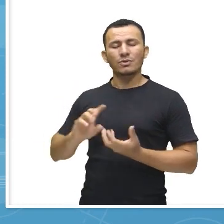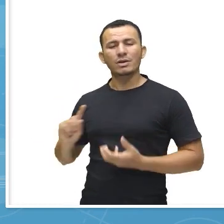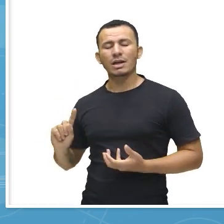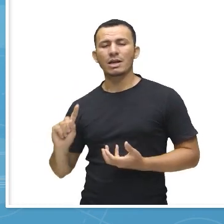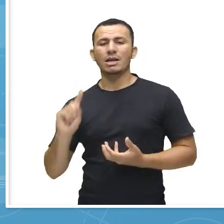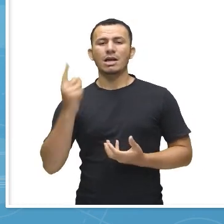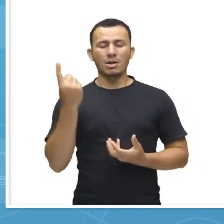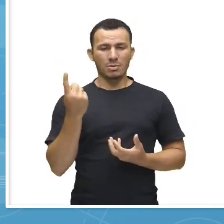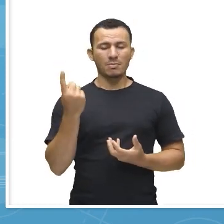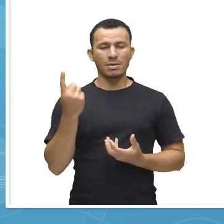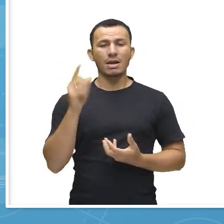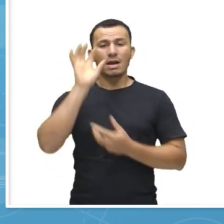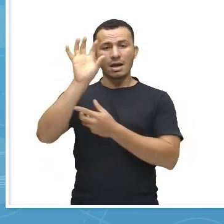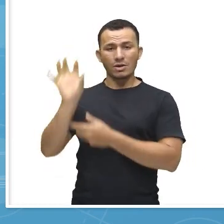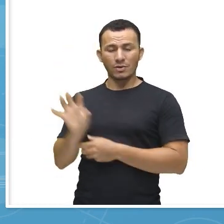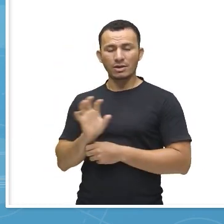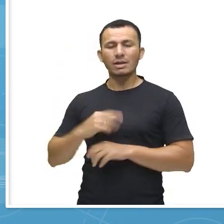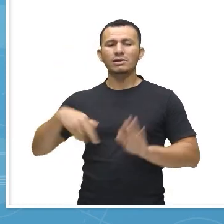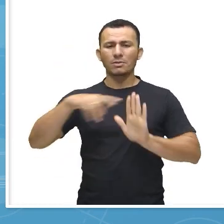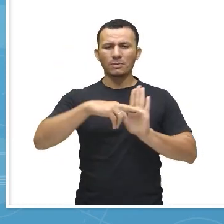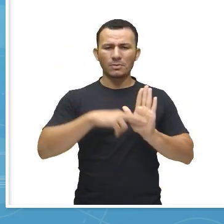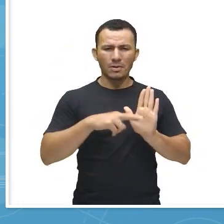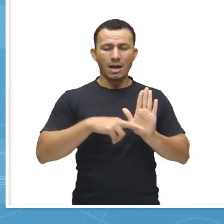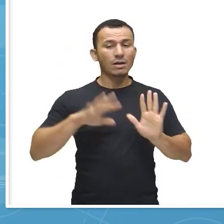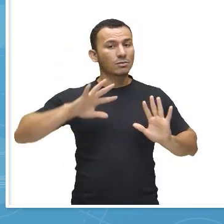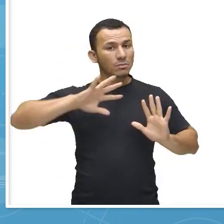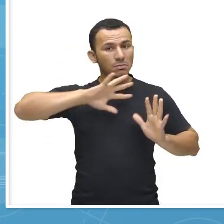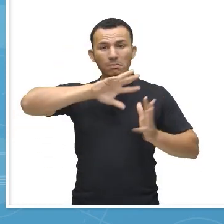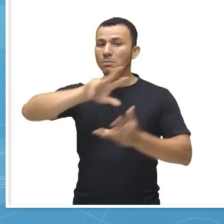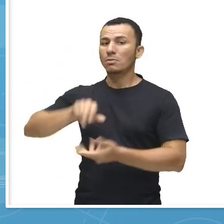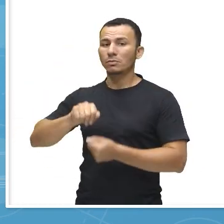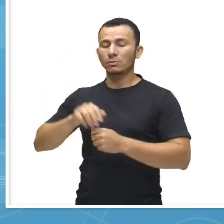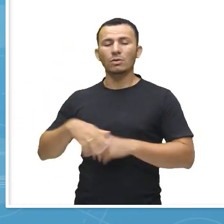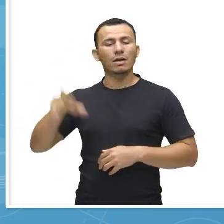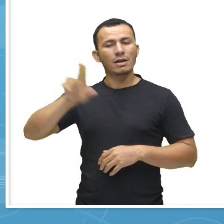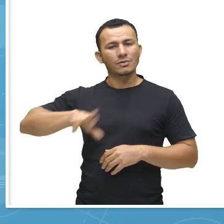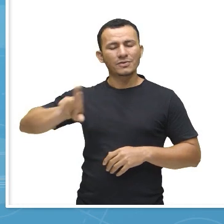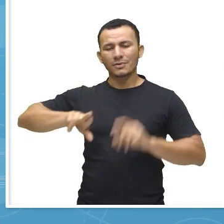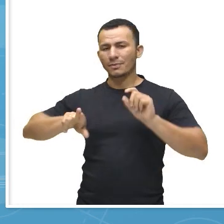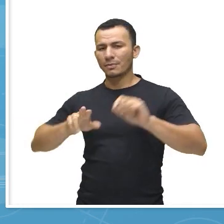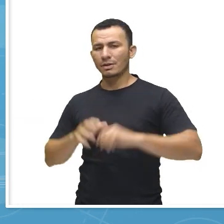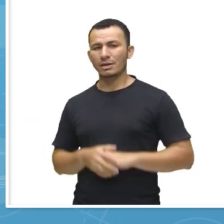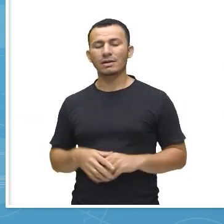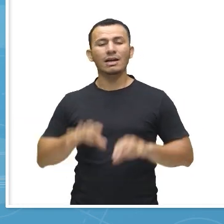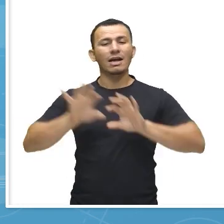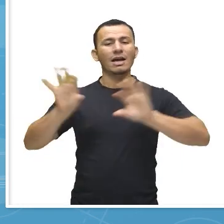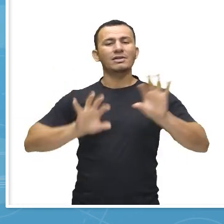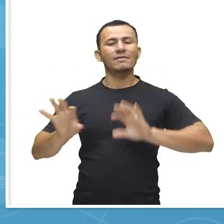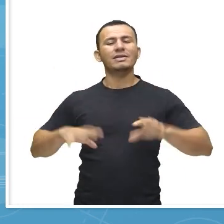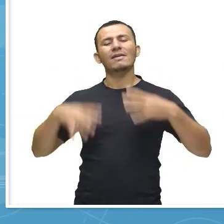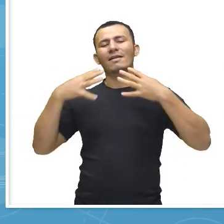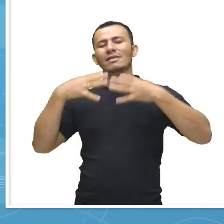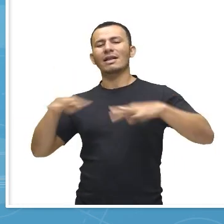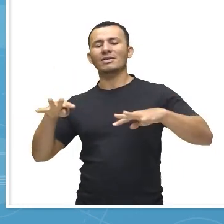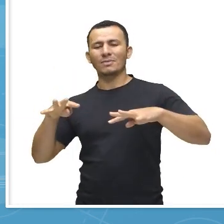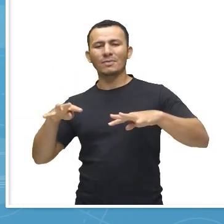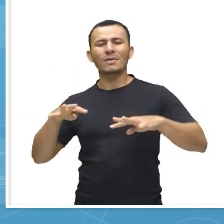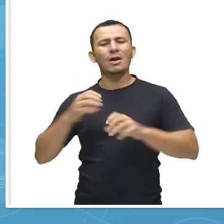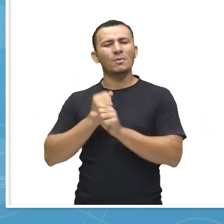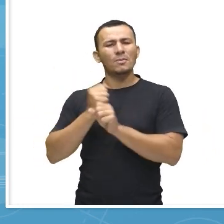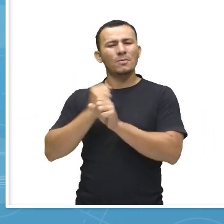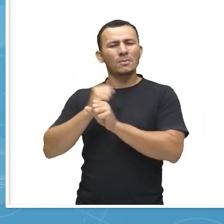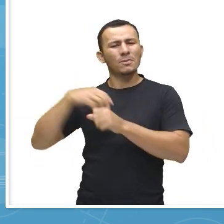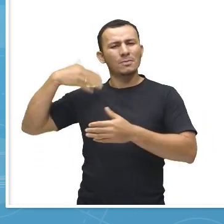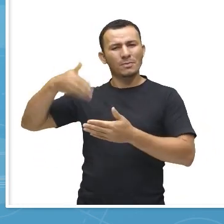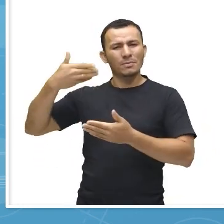de se regionalizar politicamente os países do mundo, utilizando para isso a divisão natural feita ao longo dos milênios